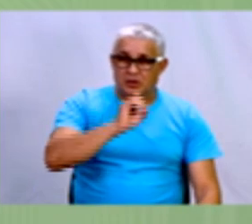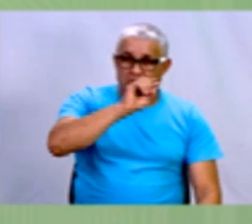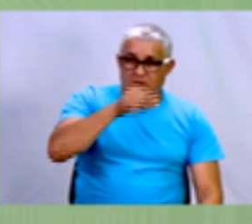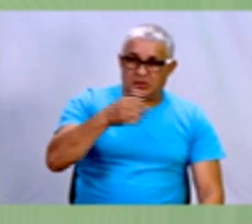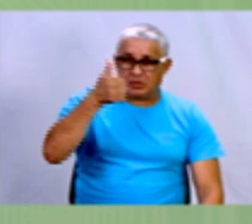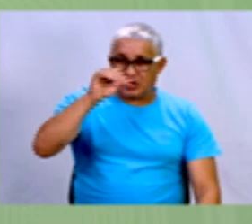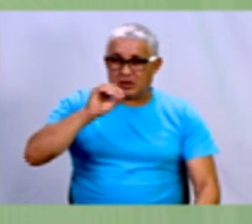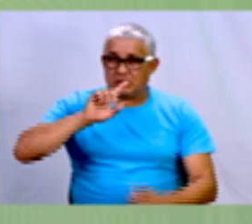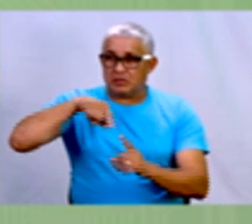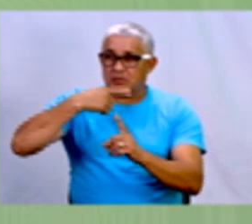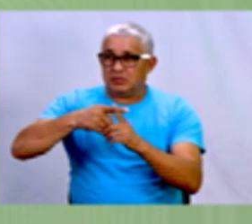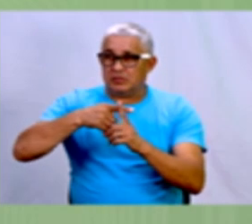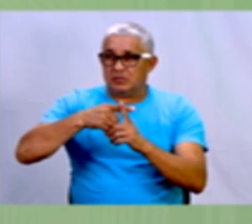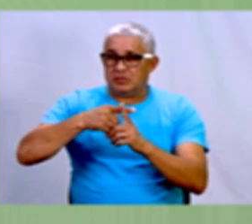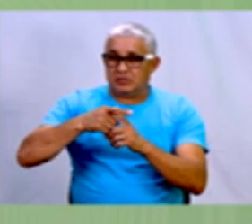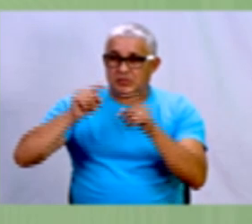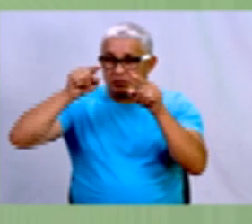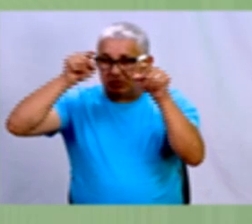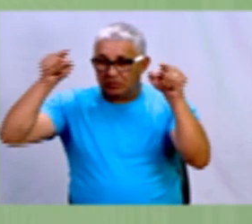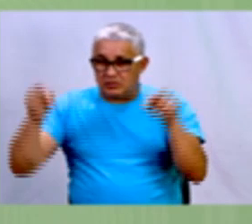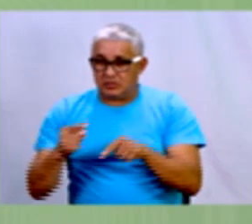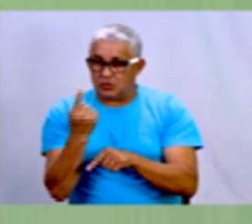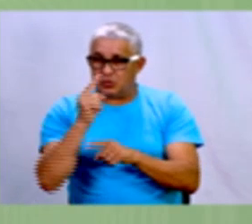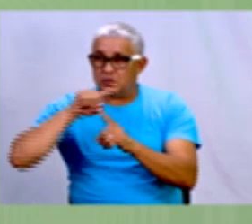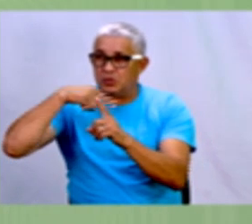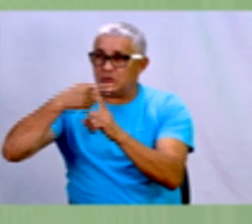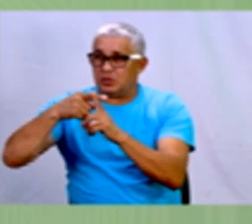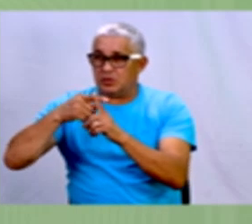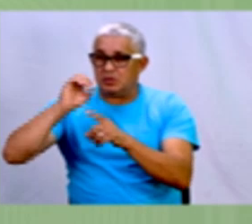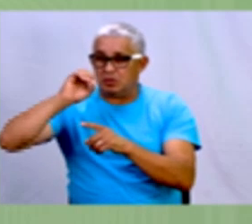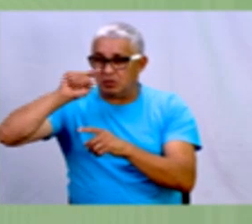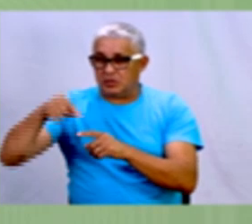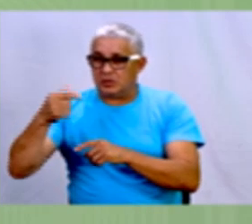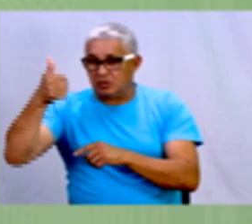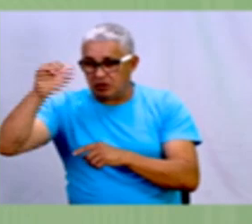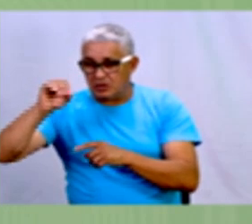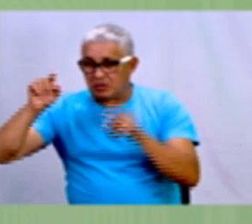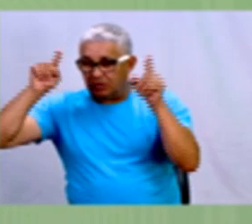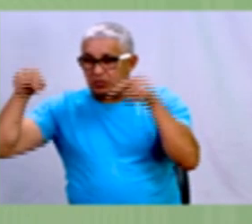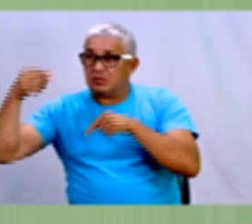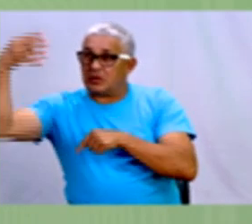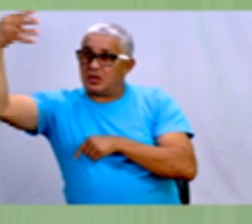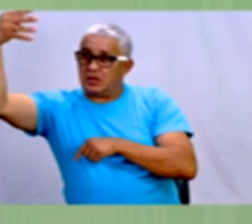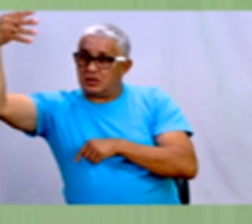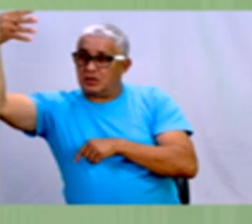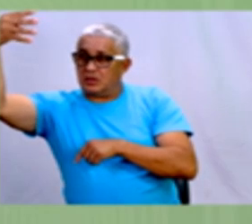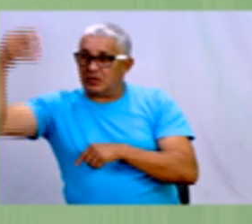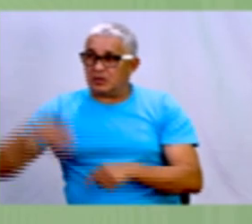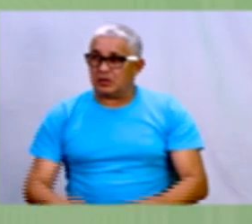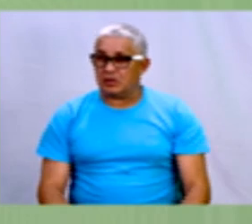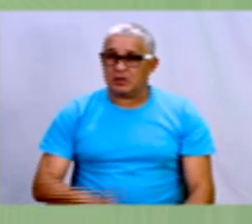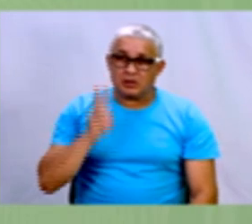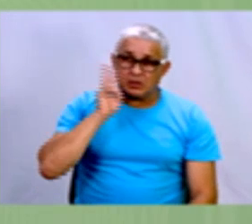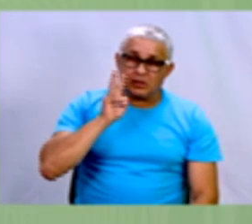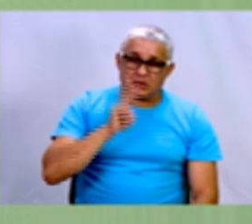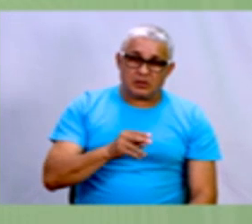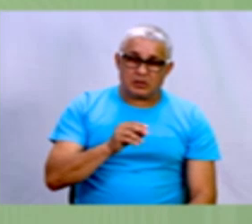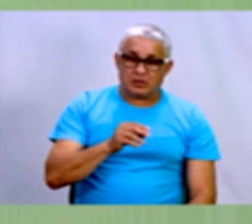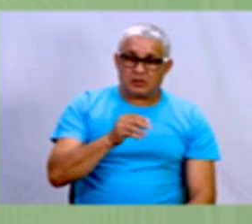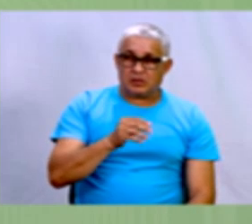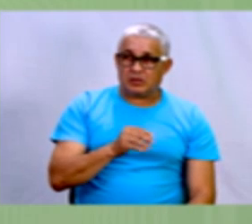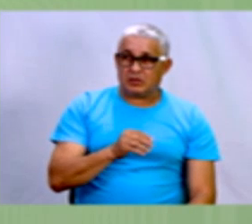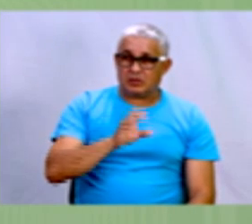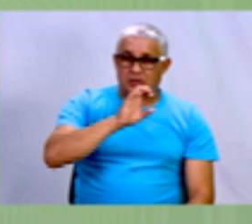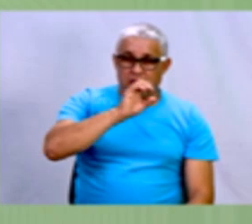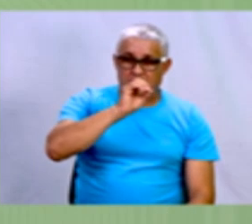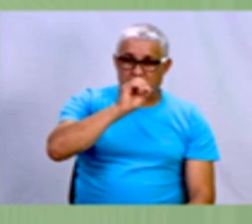10%, vezes 1 mais a taxa elevado ao tempo, que é 4 anos. Lembrando que esse 10% é 0,10